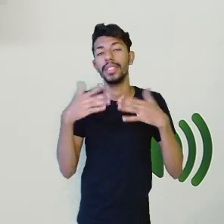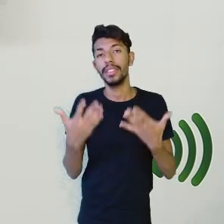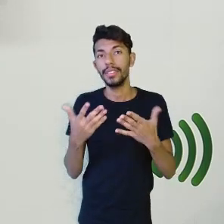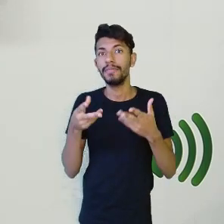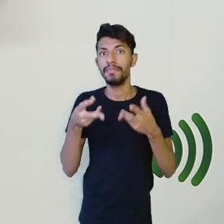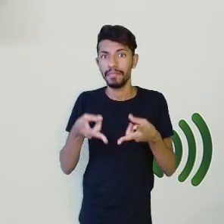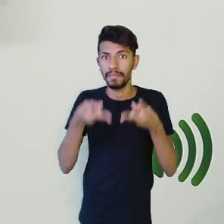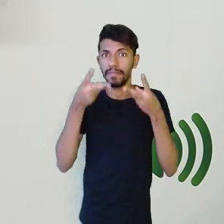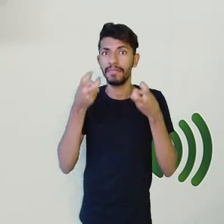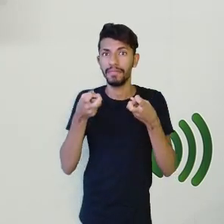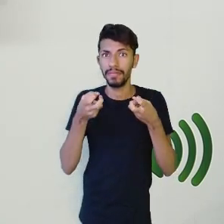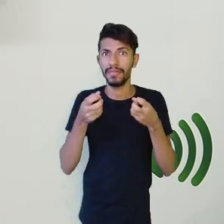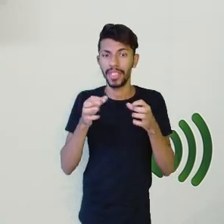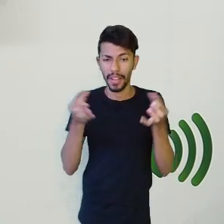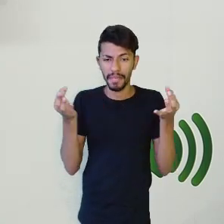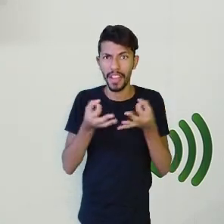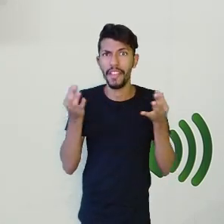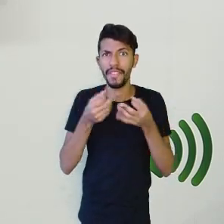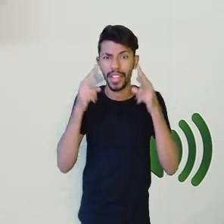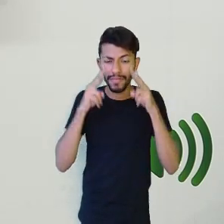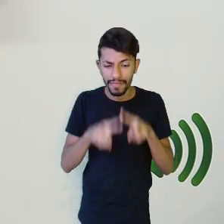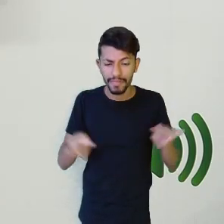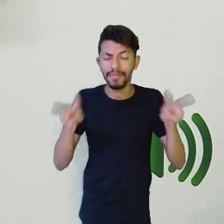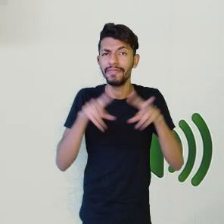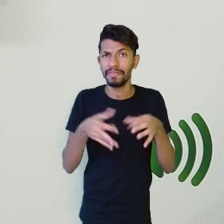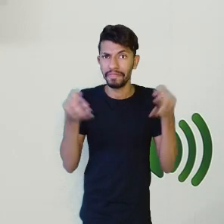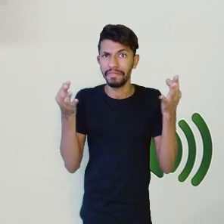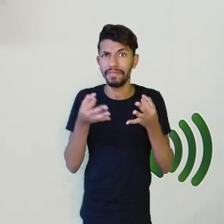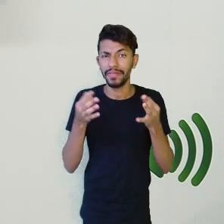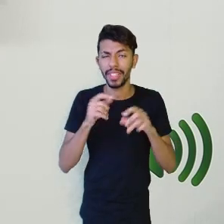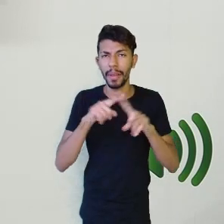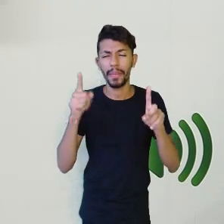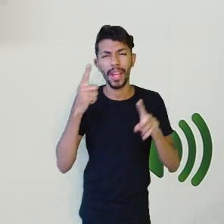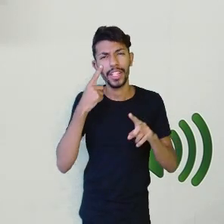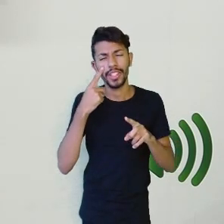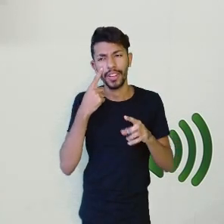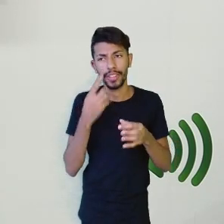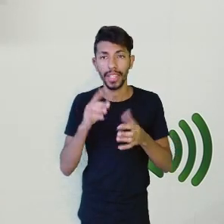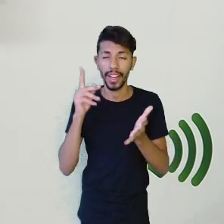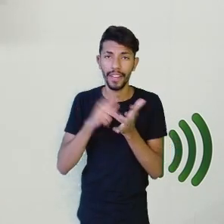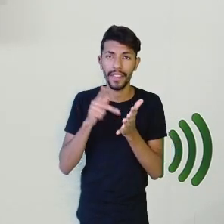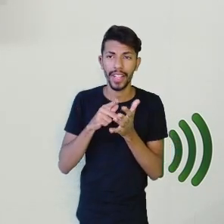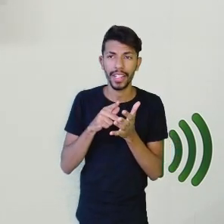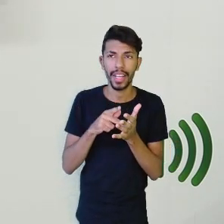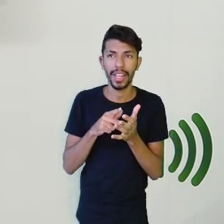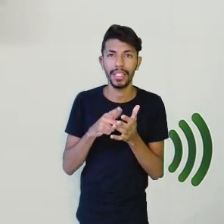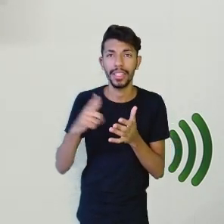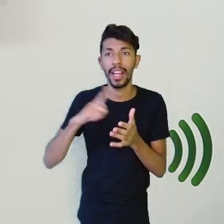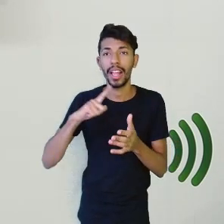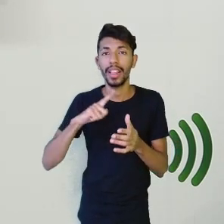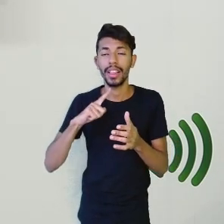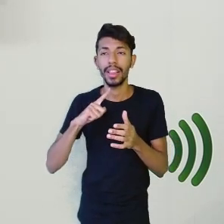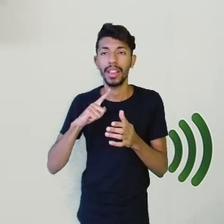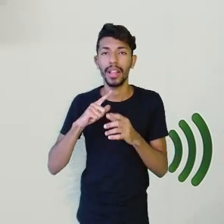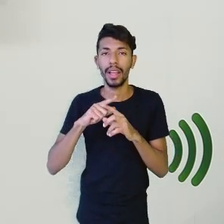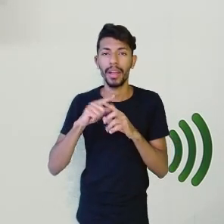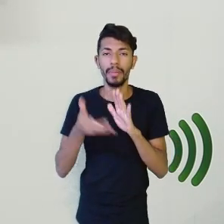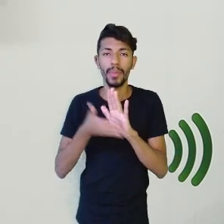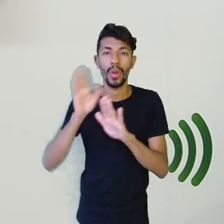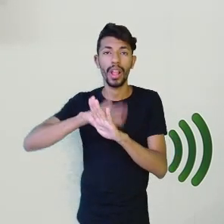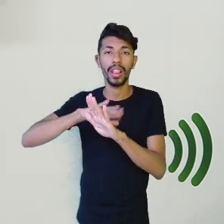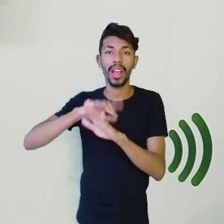em compensação, né, ninguém é perfeito, as aves também não são, elas têm sentidos muito fracos, como